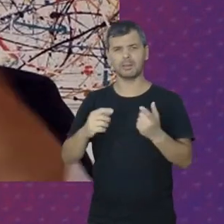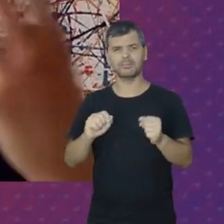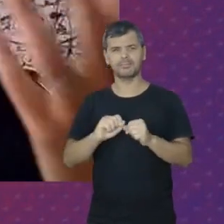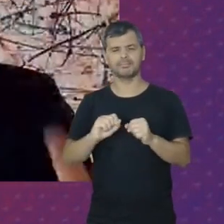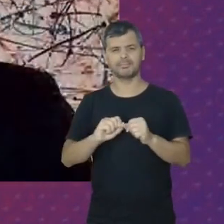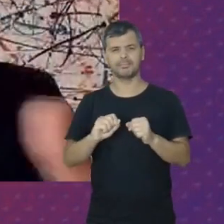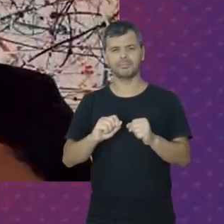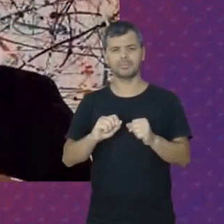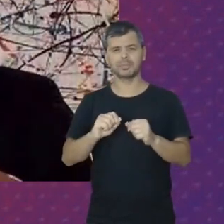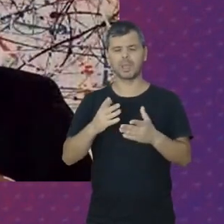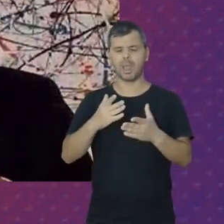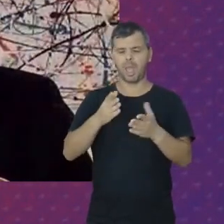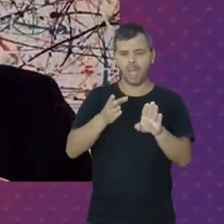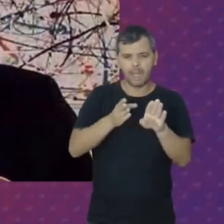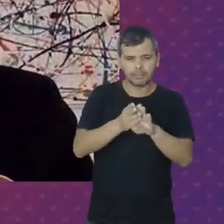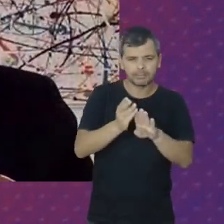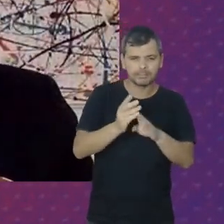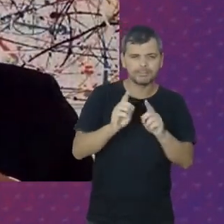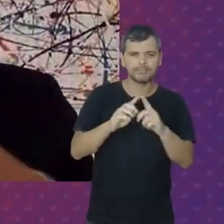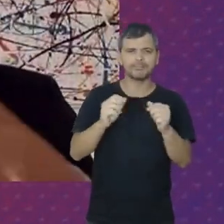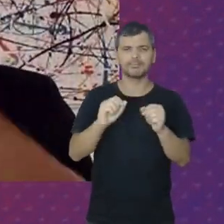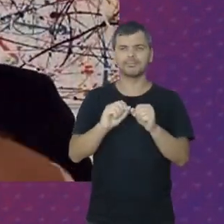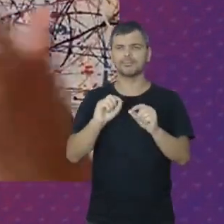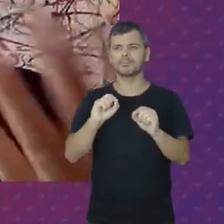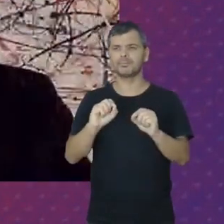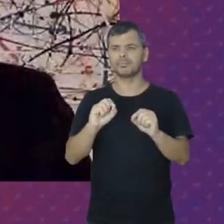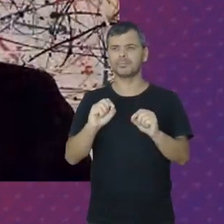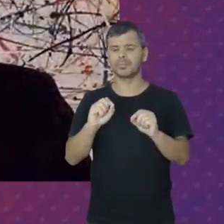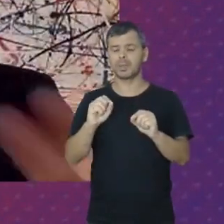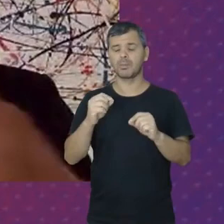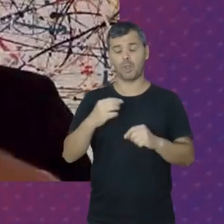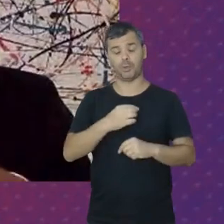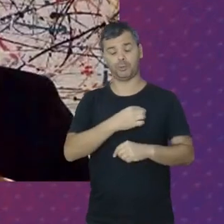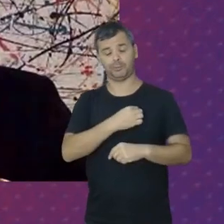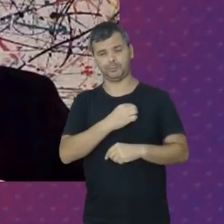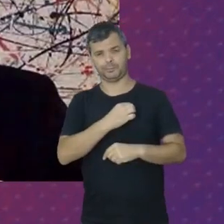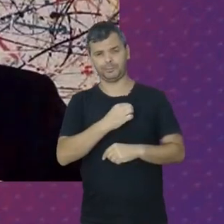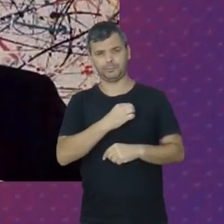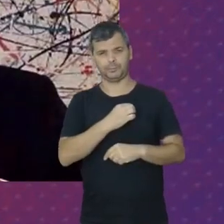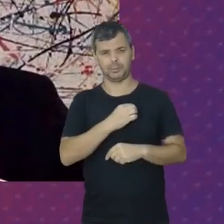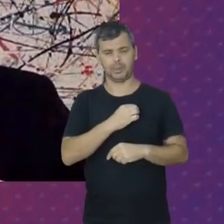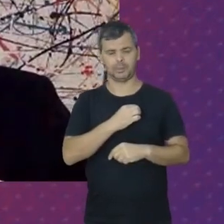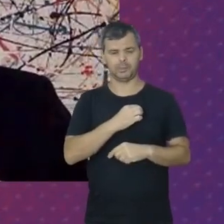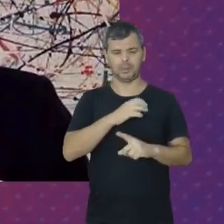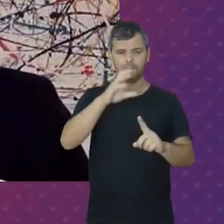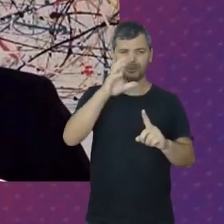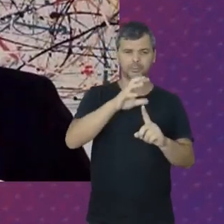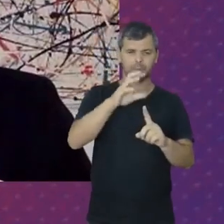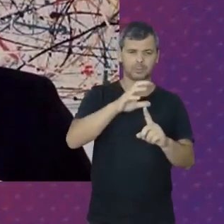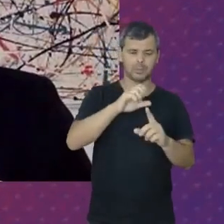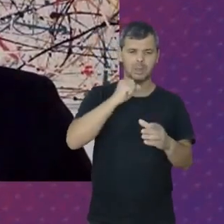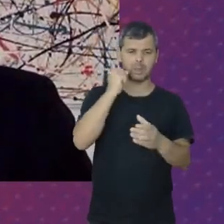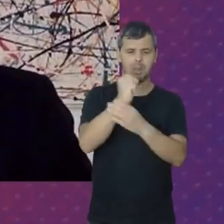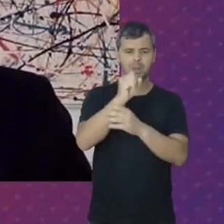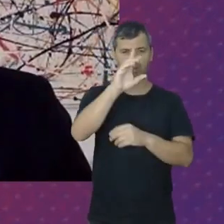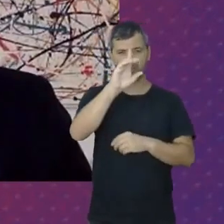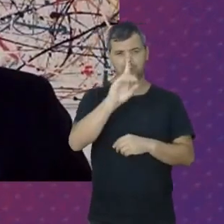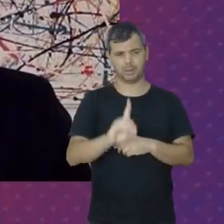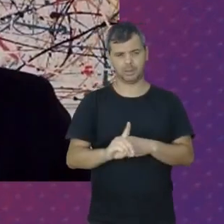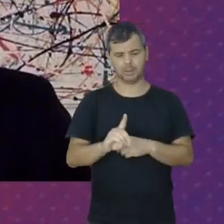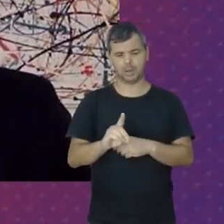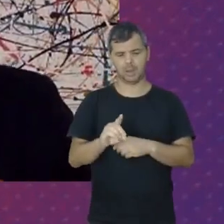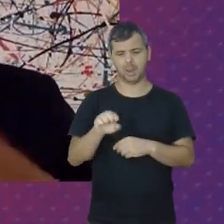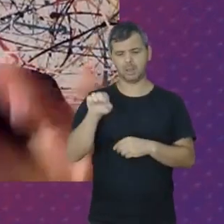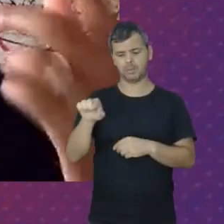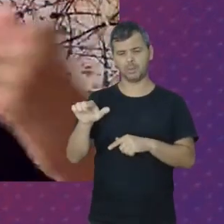patronal altruísta, né, que voluntariamente atuaria para assegurar direitos a